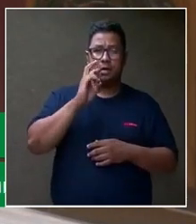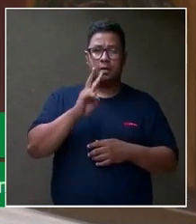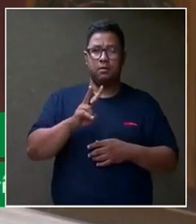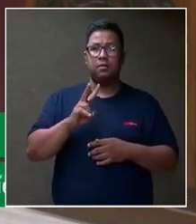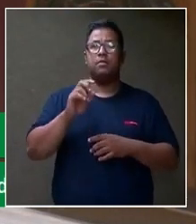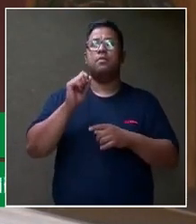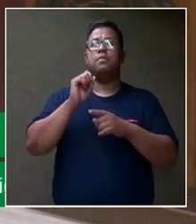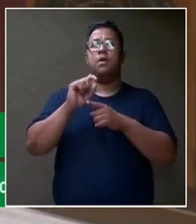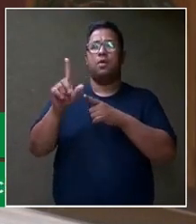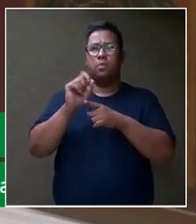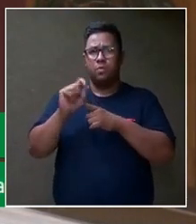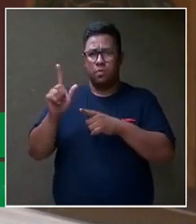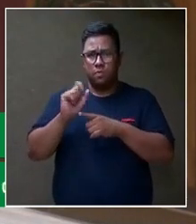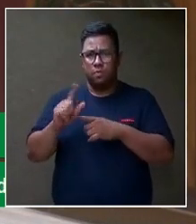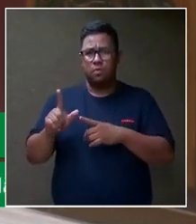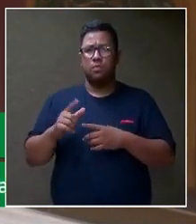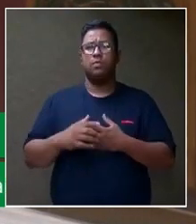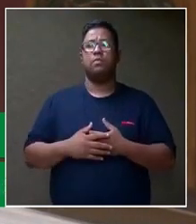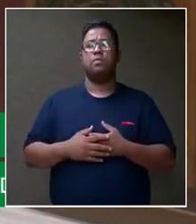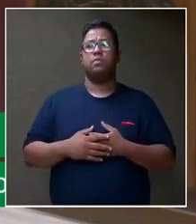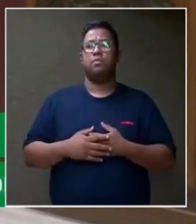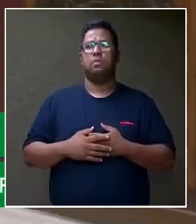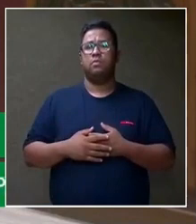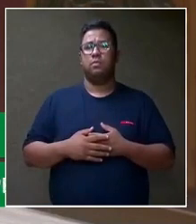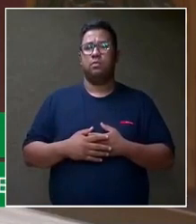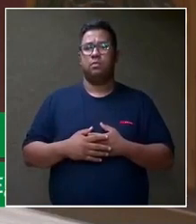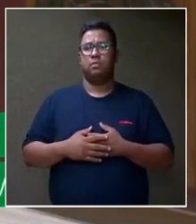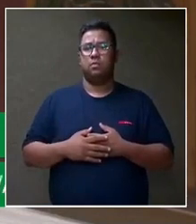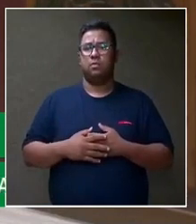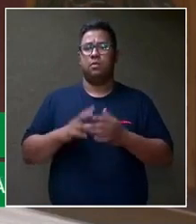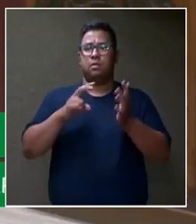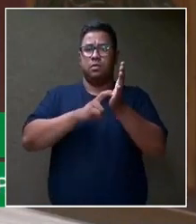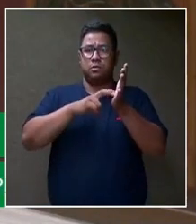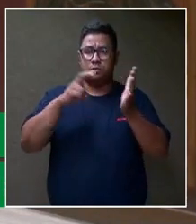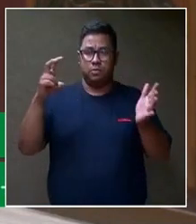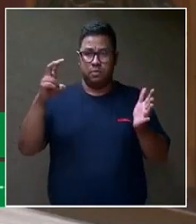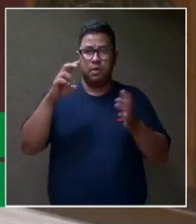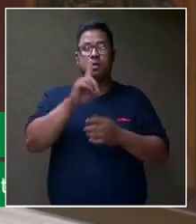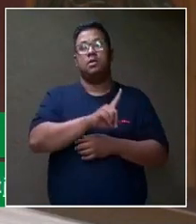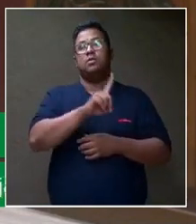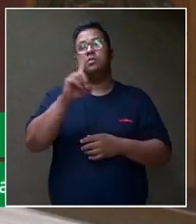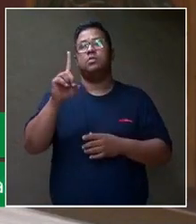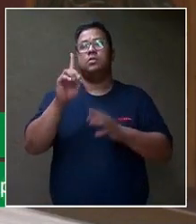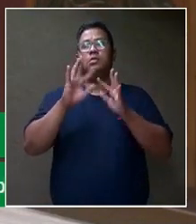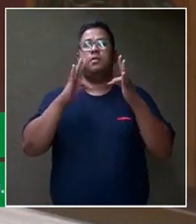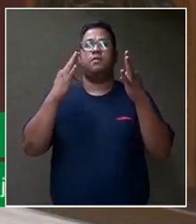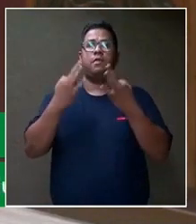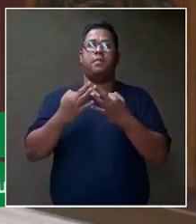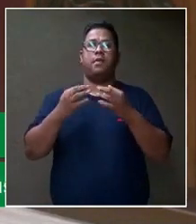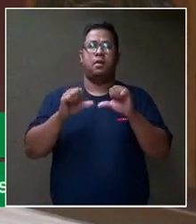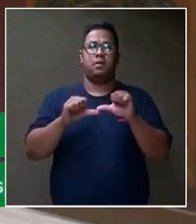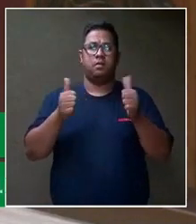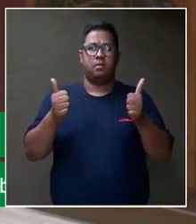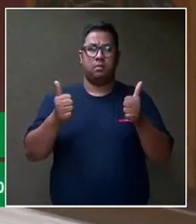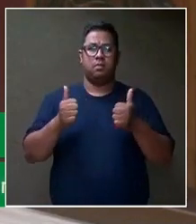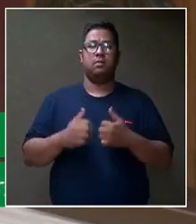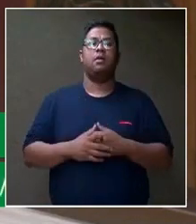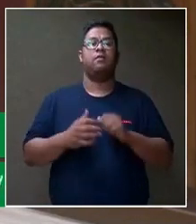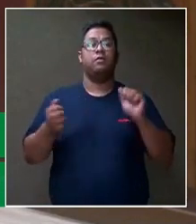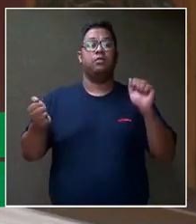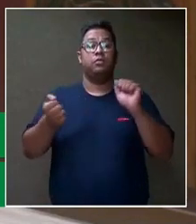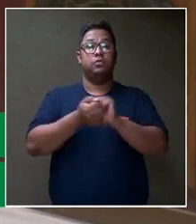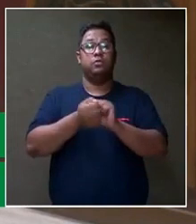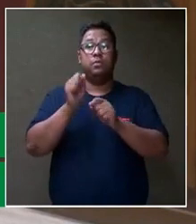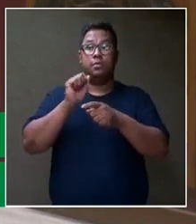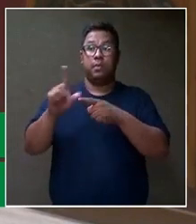com ele. E... Quando ela, de manhã, no dia dos pais, ela decidiu romper, ela foi junto com ele para